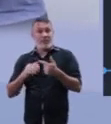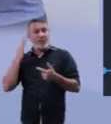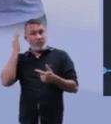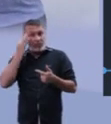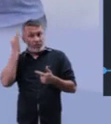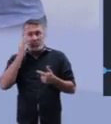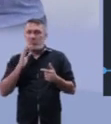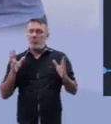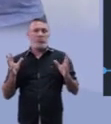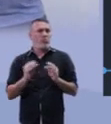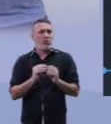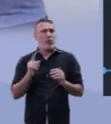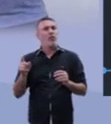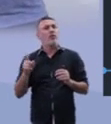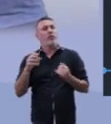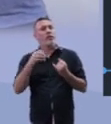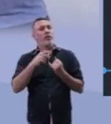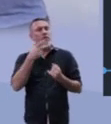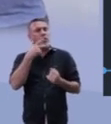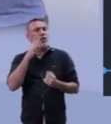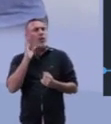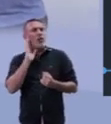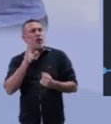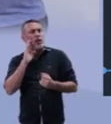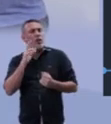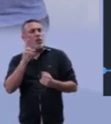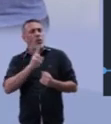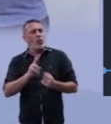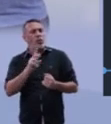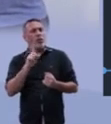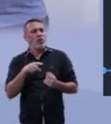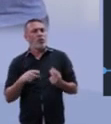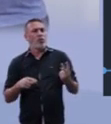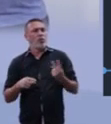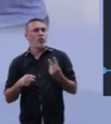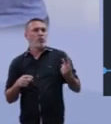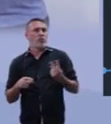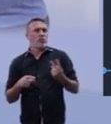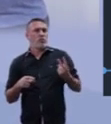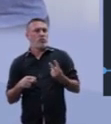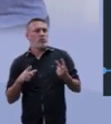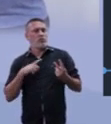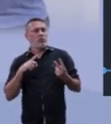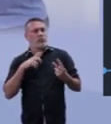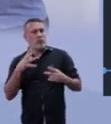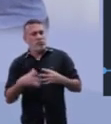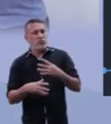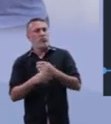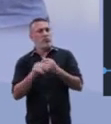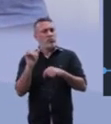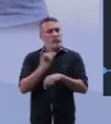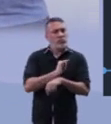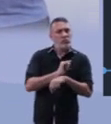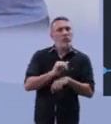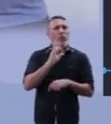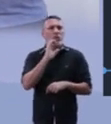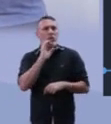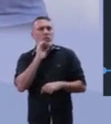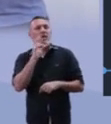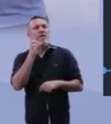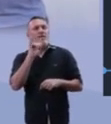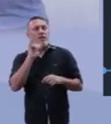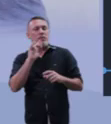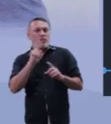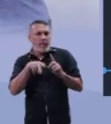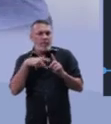aceitou a segunda da filósofa e está falando, olha, bacana, ele utilizou esses mecanismos, né, essa área